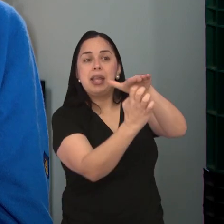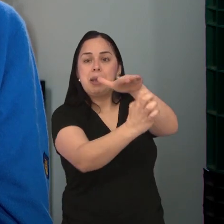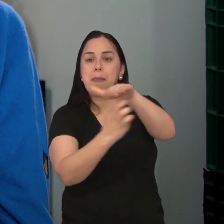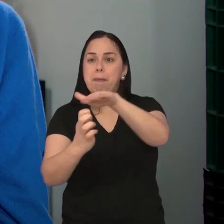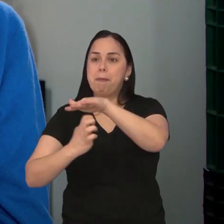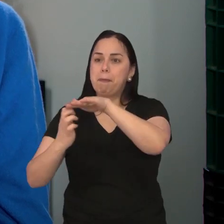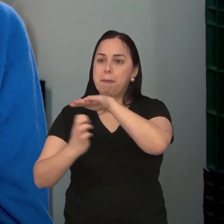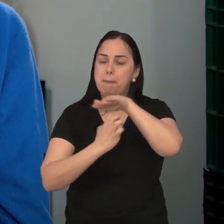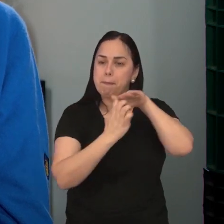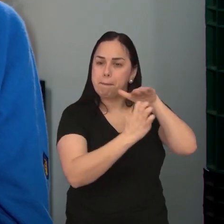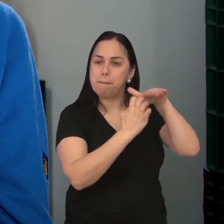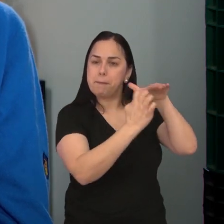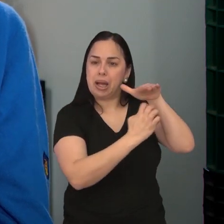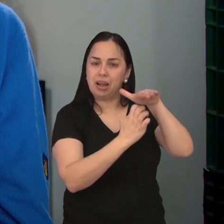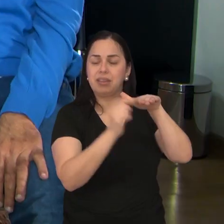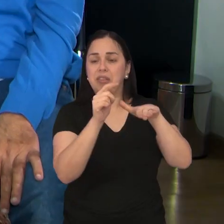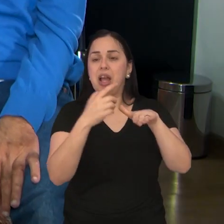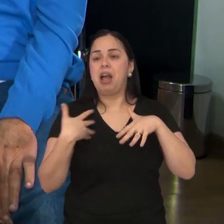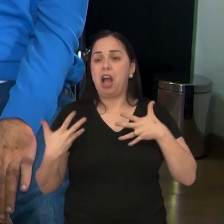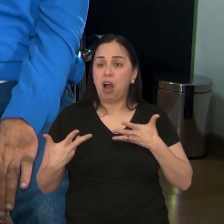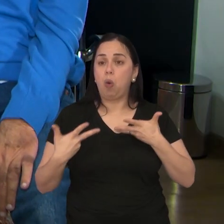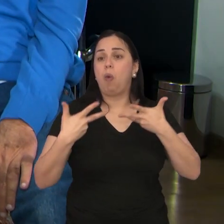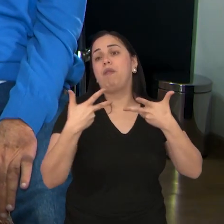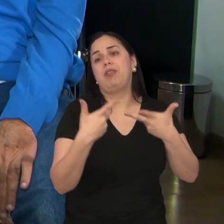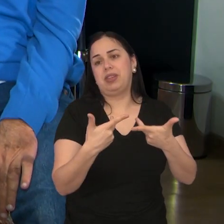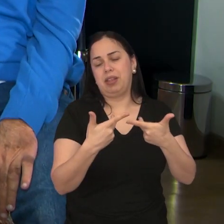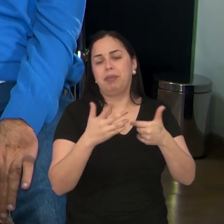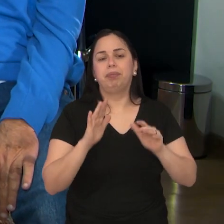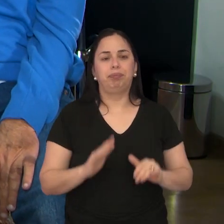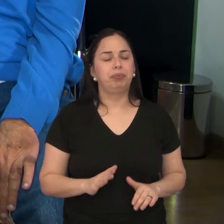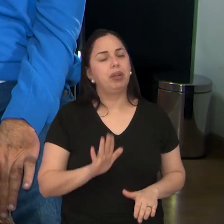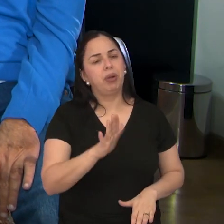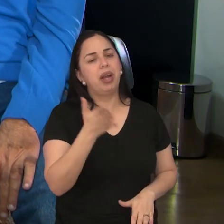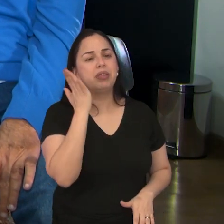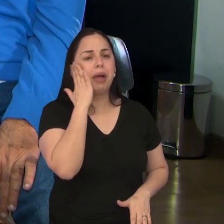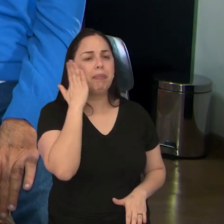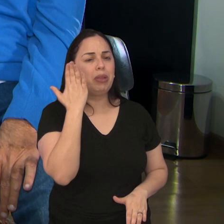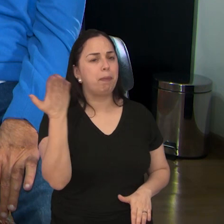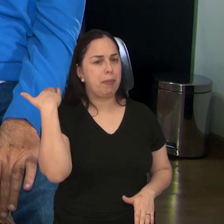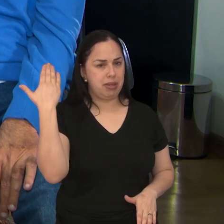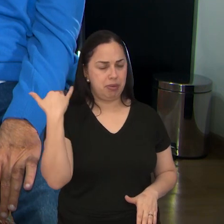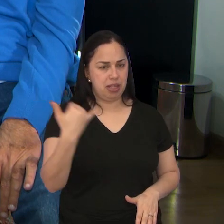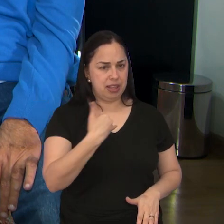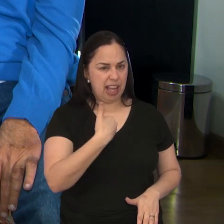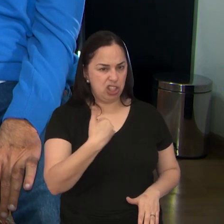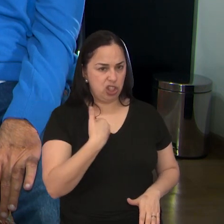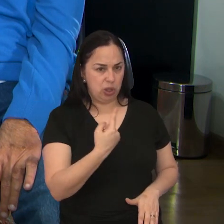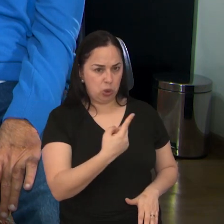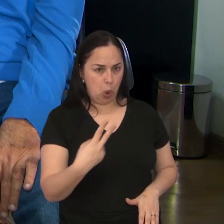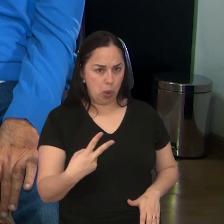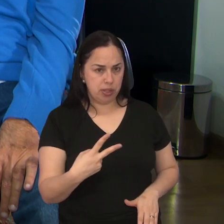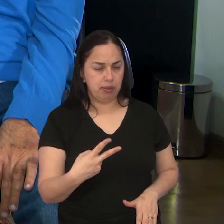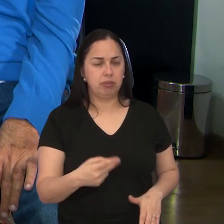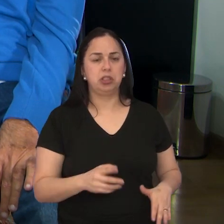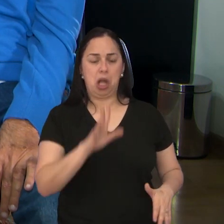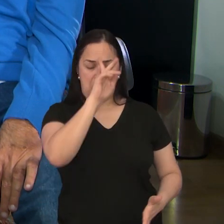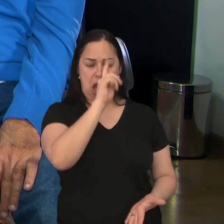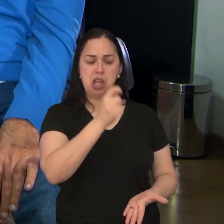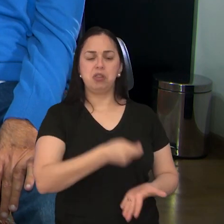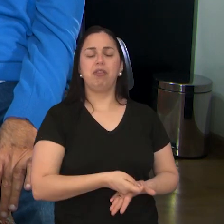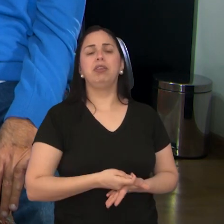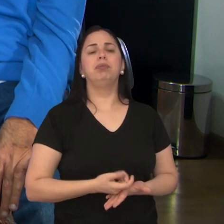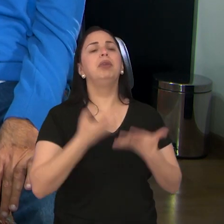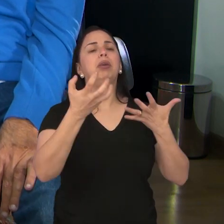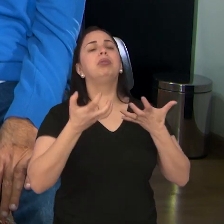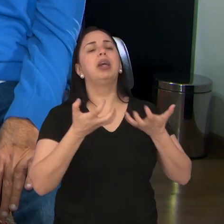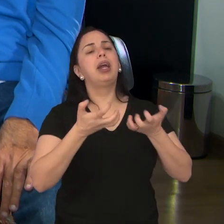que eu chamo de arqueologia de contato. Eu quero saber sobre a sua infância. Parece que aos 12 anos você decidiu que ia